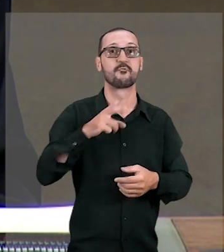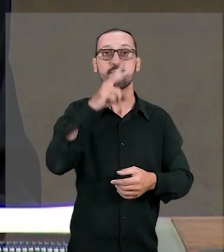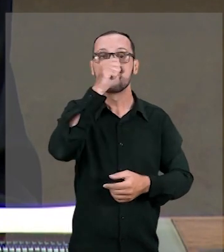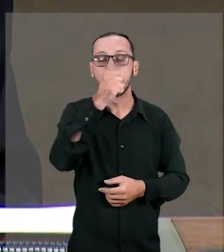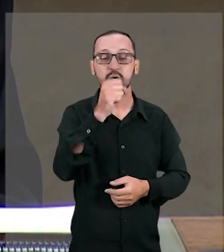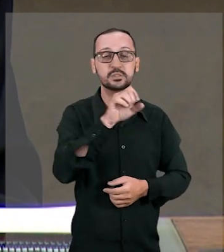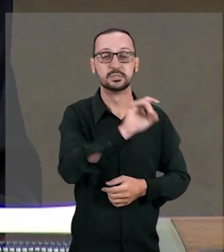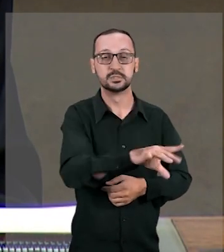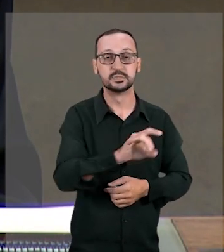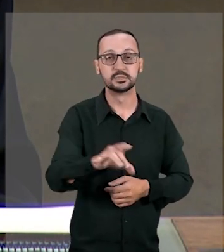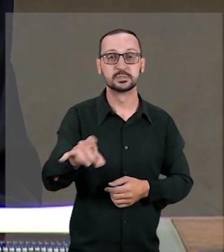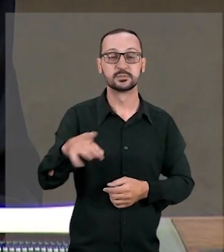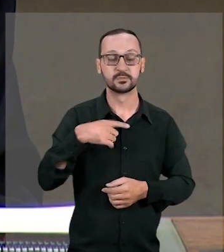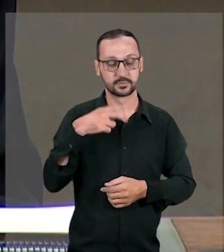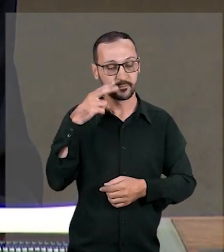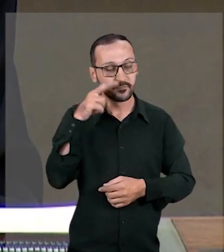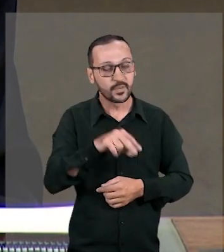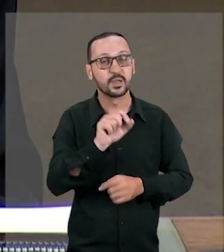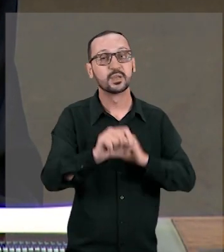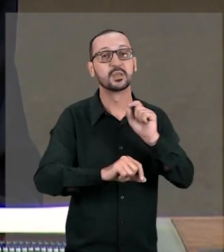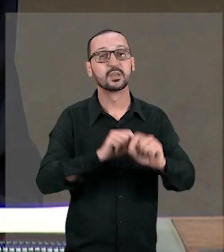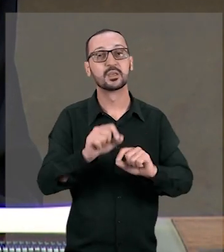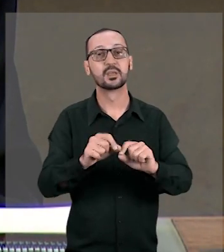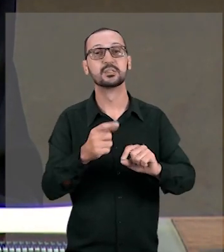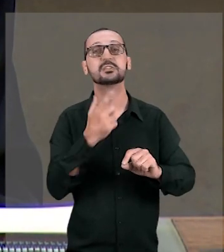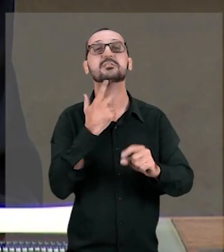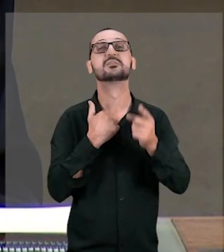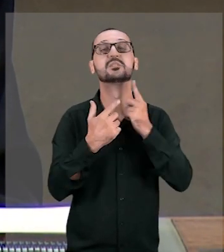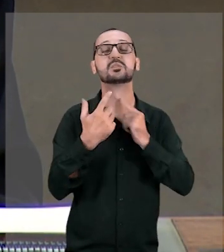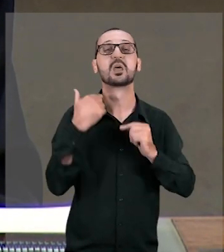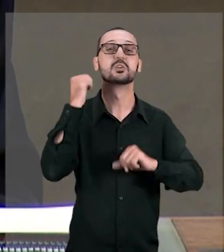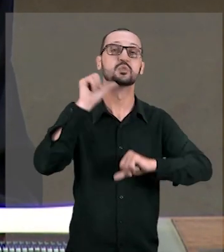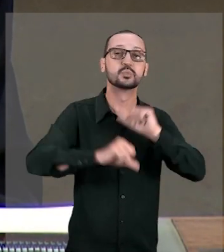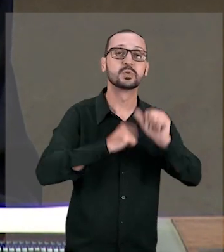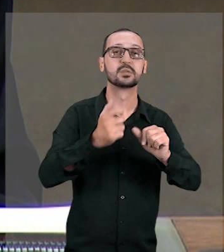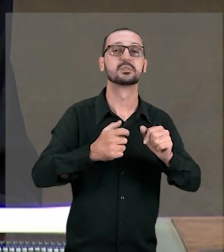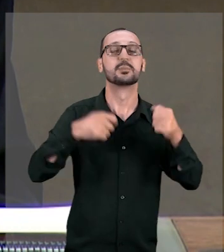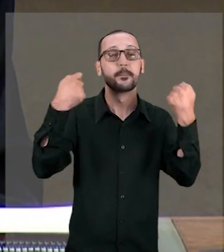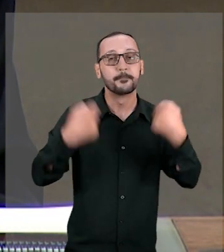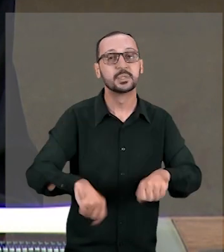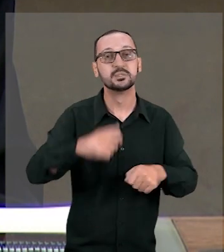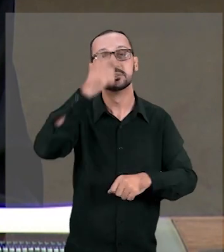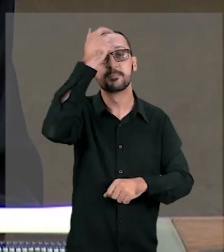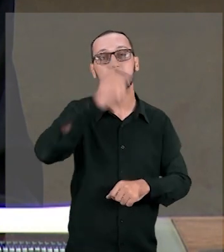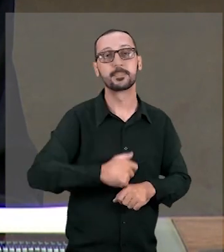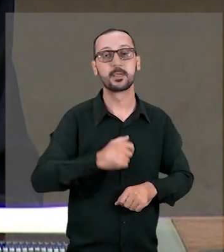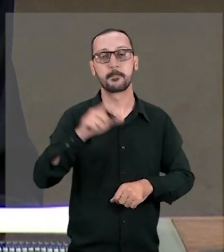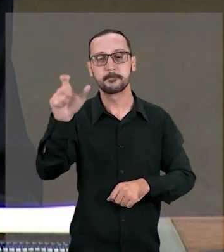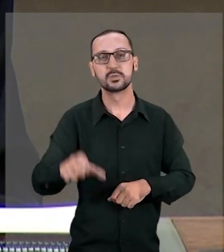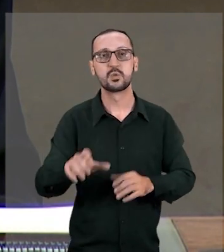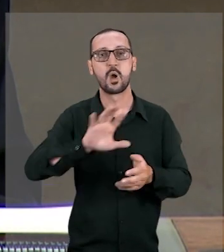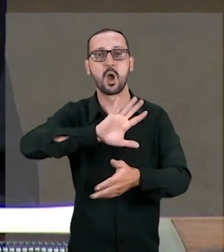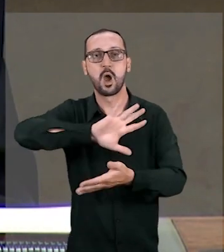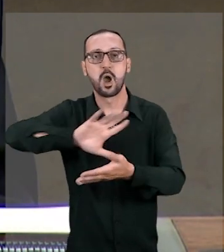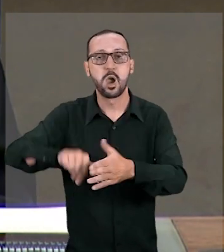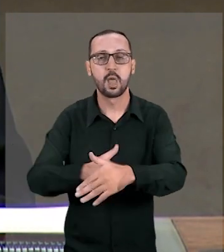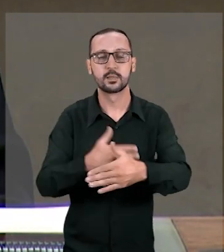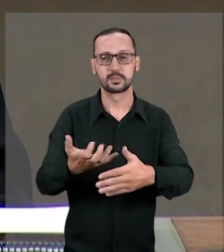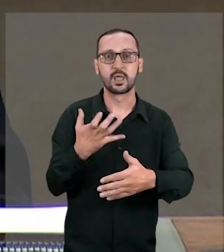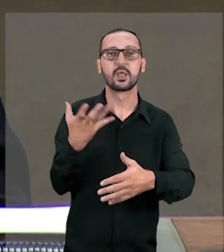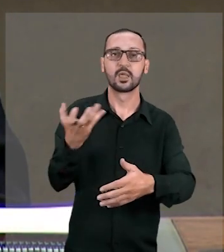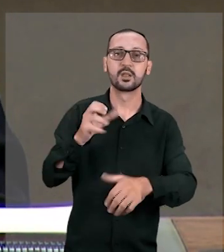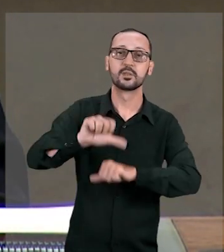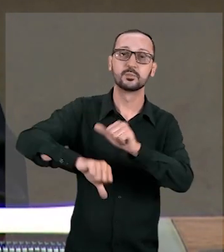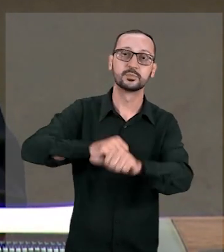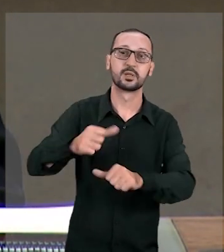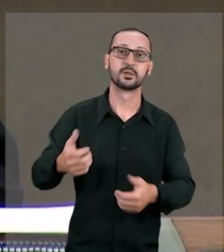e onde cada um de nós vai, você percebe essa vontade de integridade. Até gente que era desonesta está querendo ficar